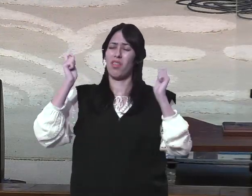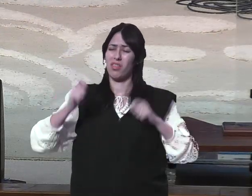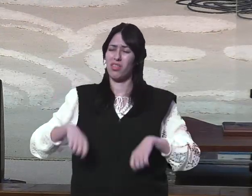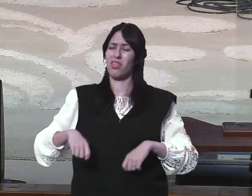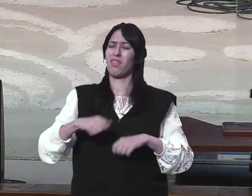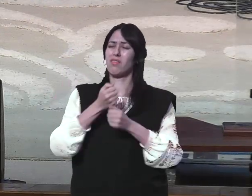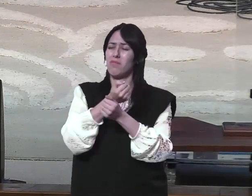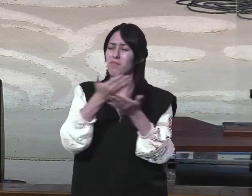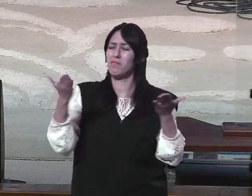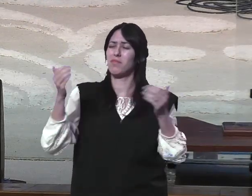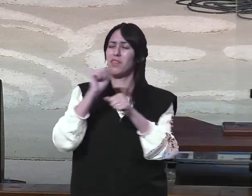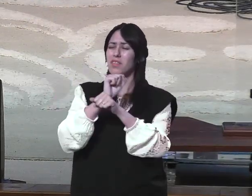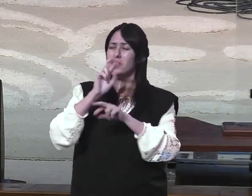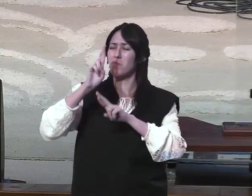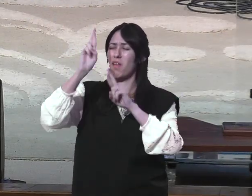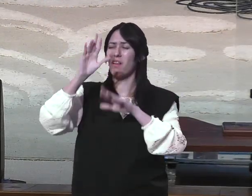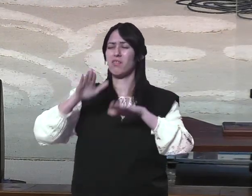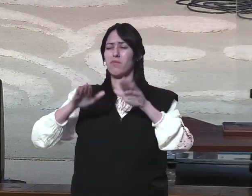de dor,